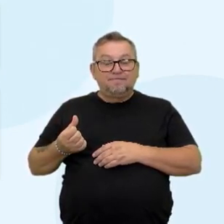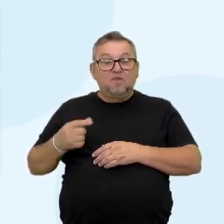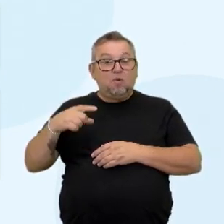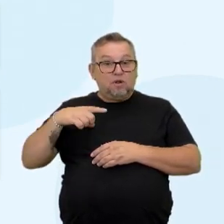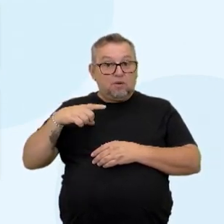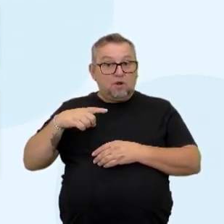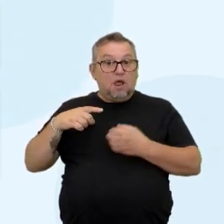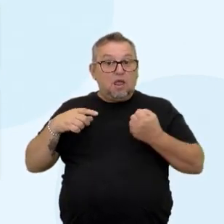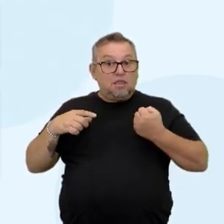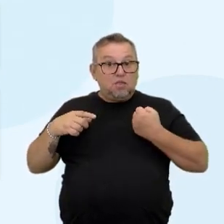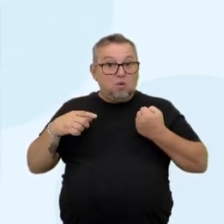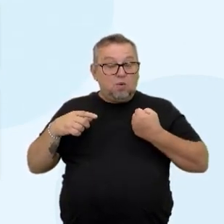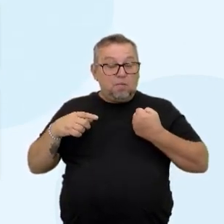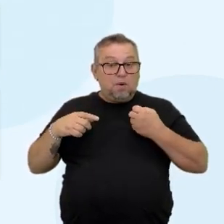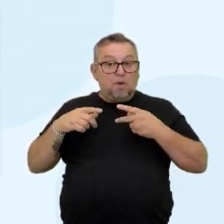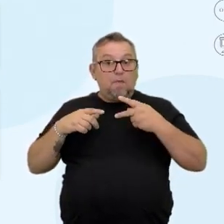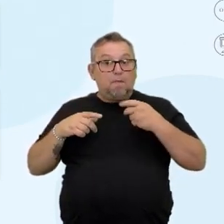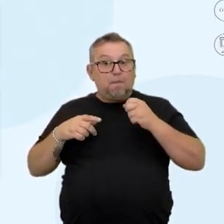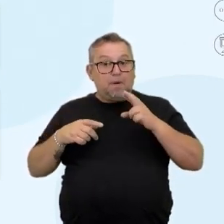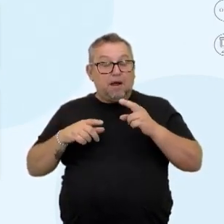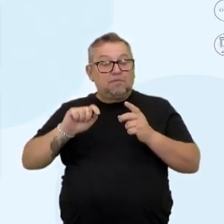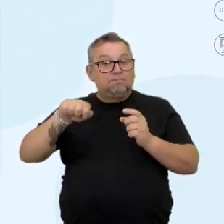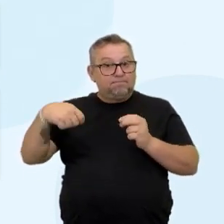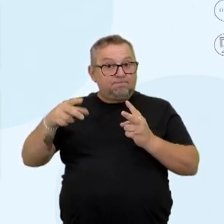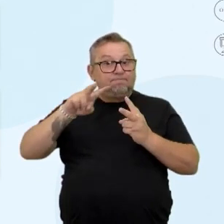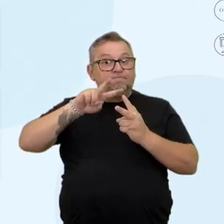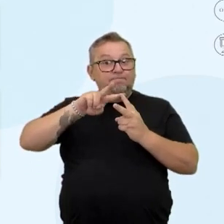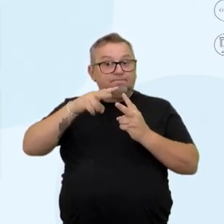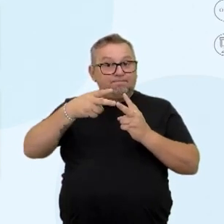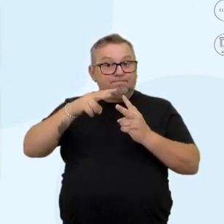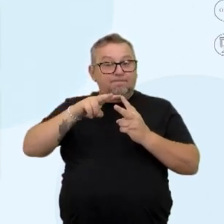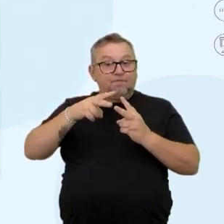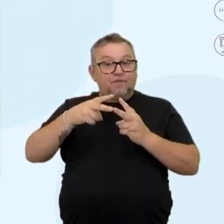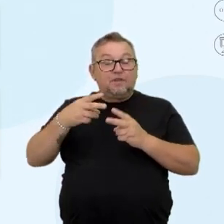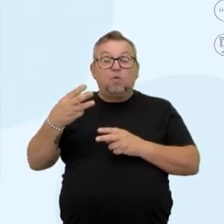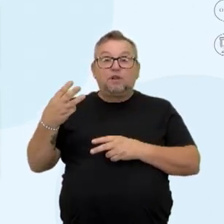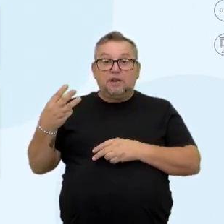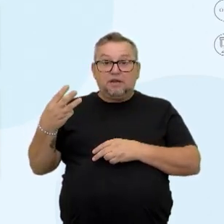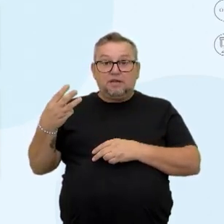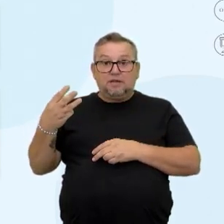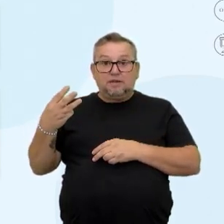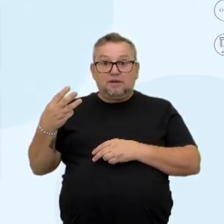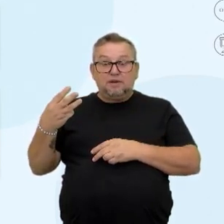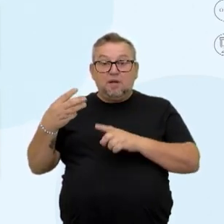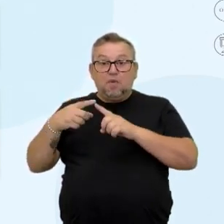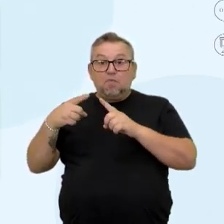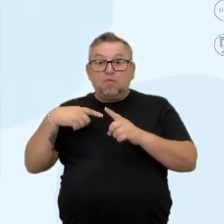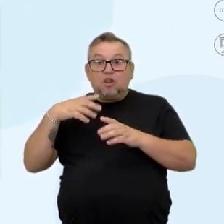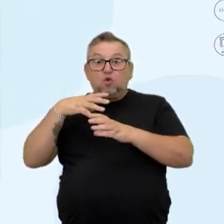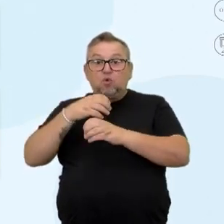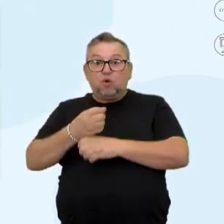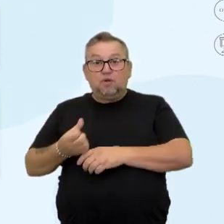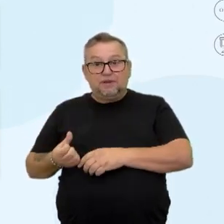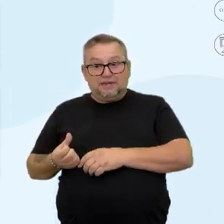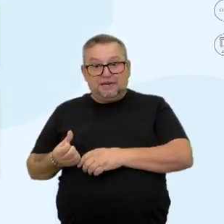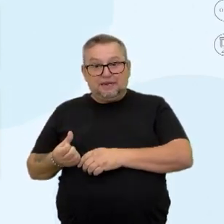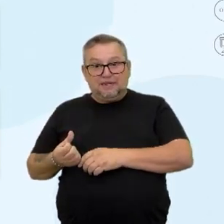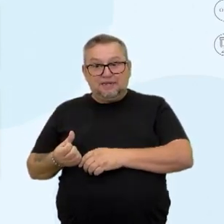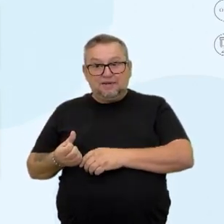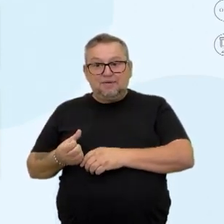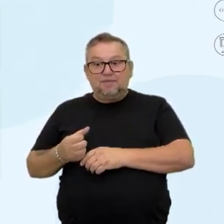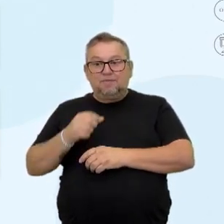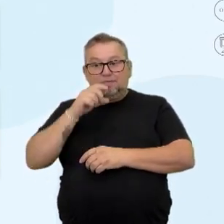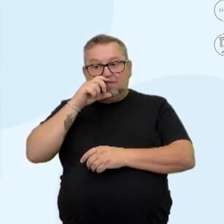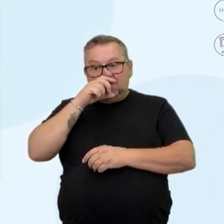números pares. Beleza? Então, são 3 para o total, que são 6. Né? Coincidentemente, né? Vai dar